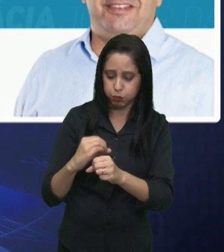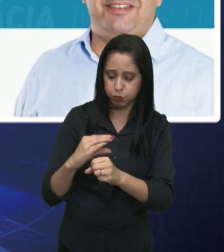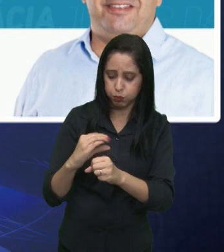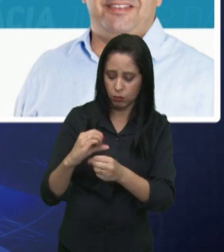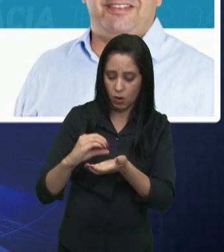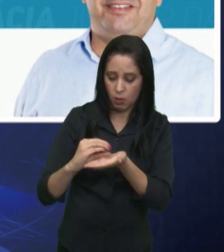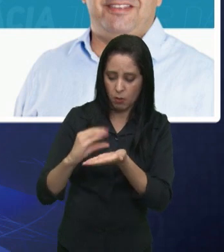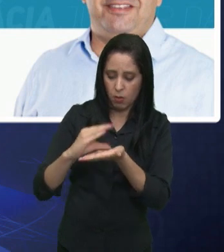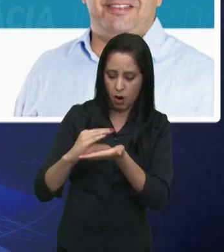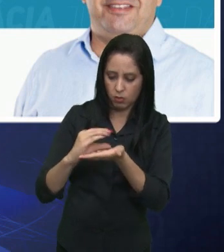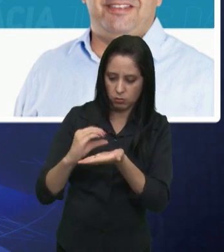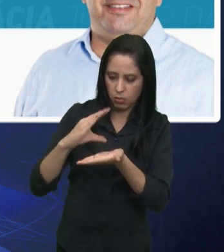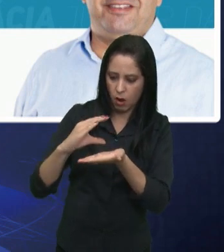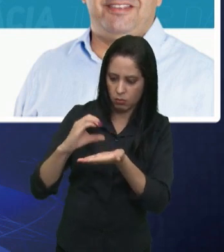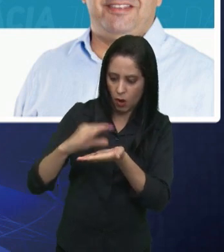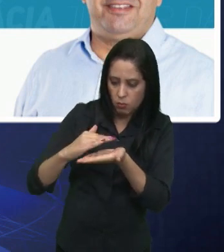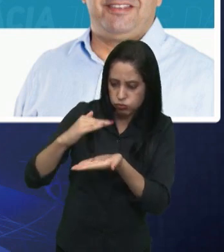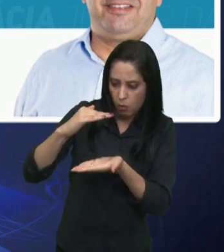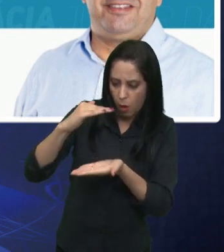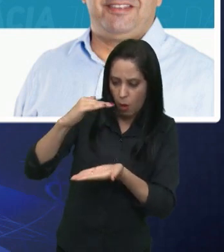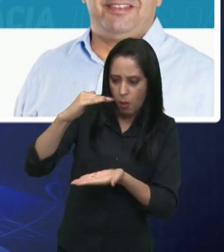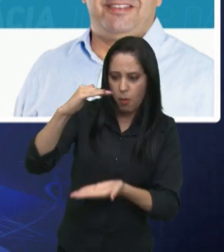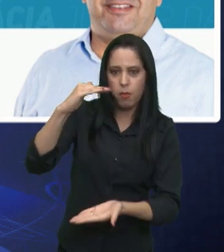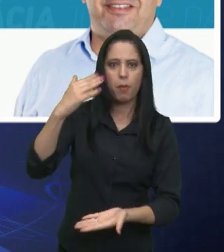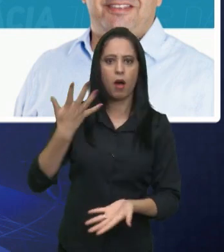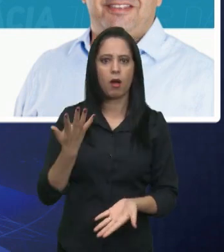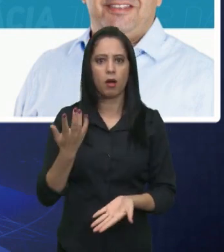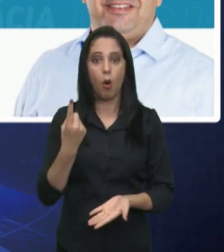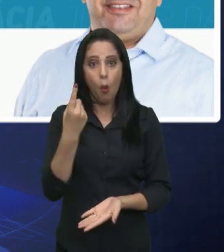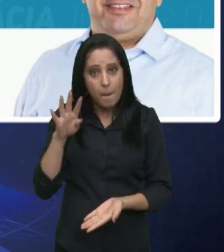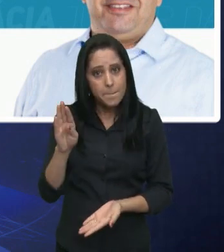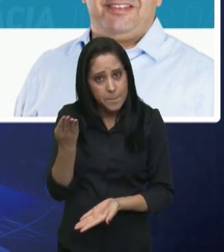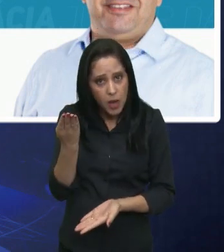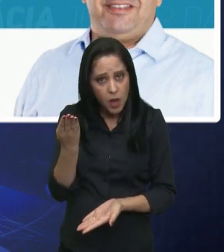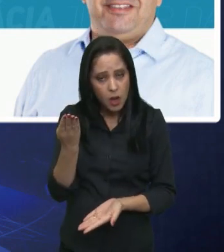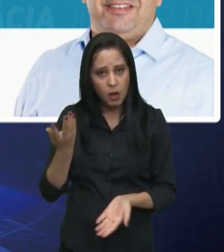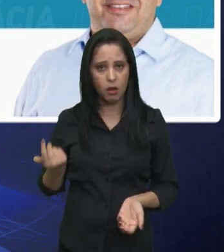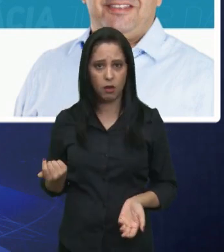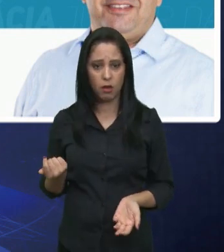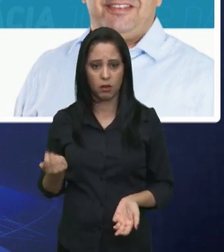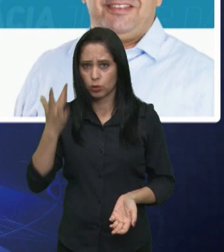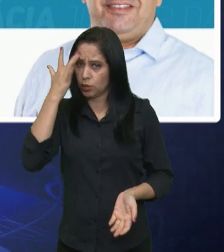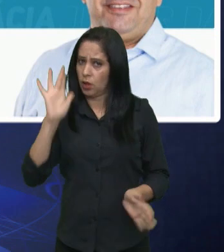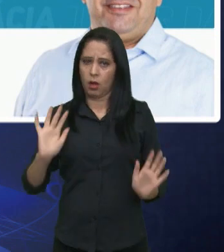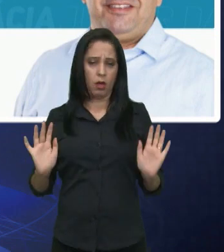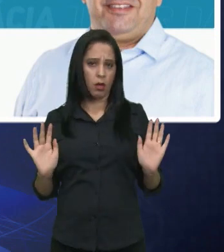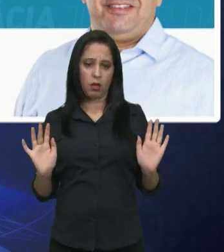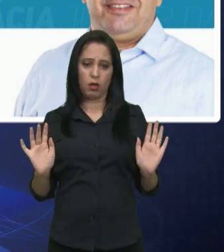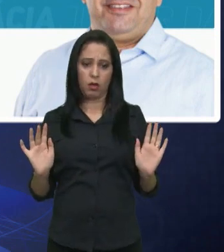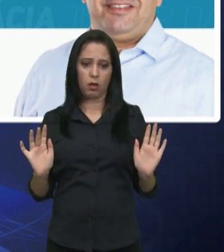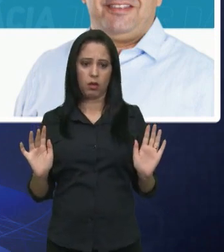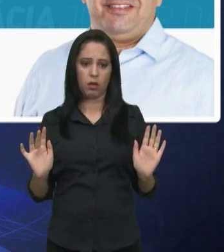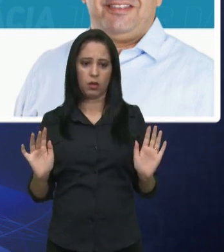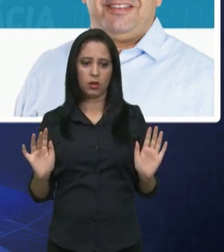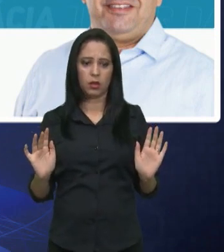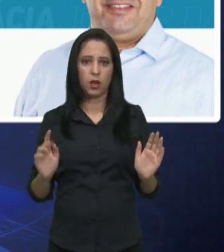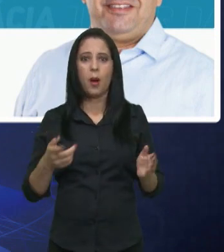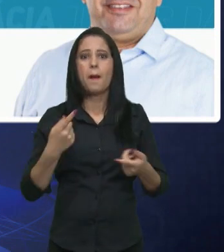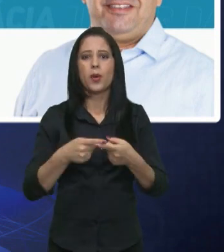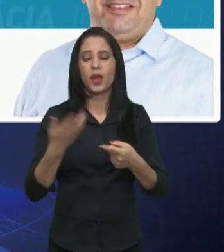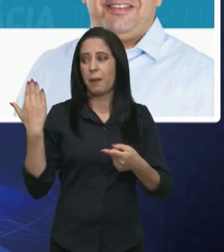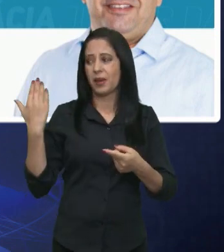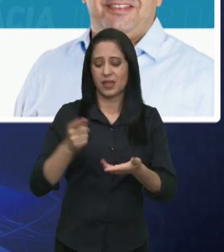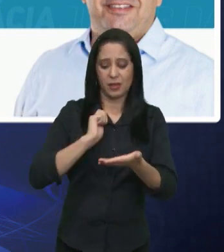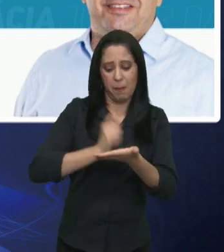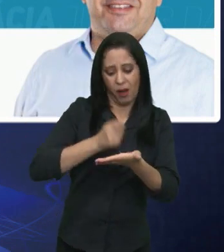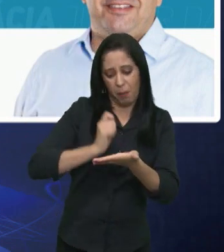anos? Será que passa de 1 bi? Não sei. No outro lá que já pagou tanto, ele